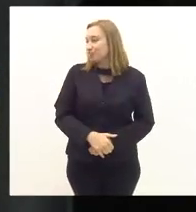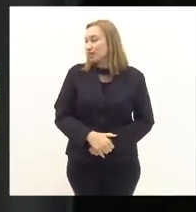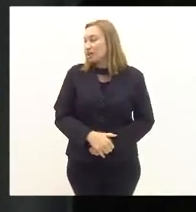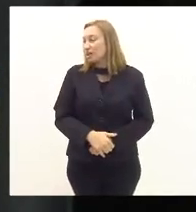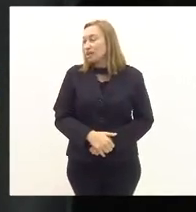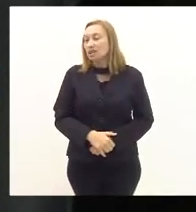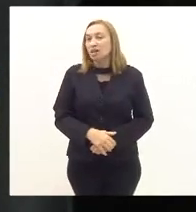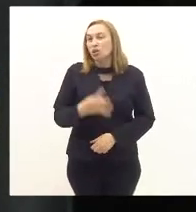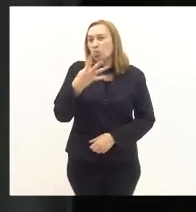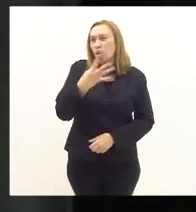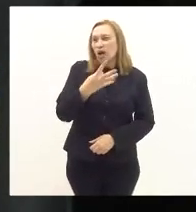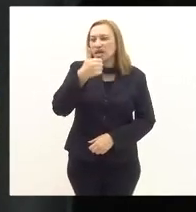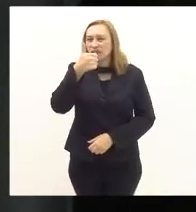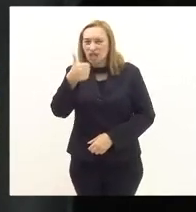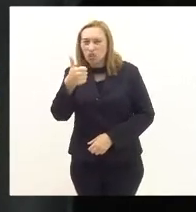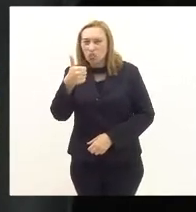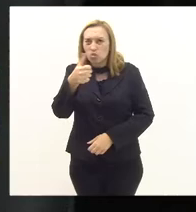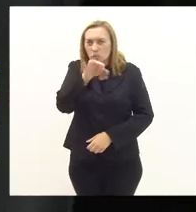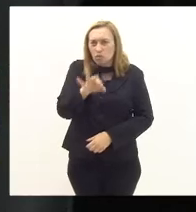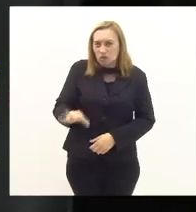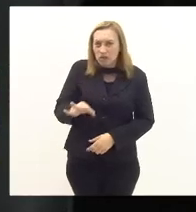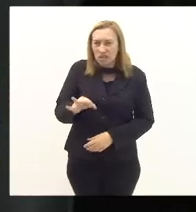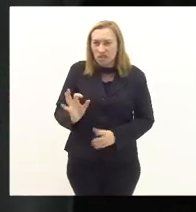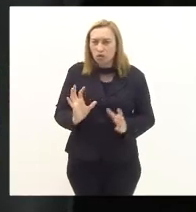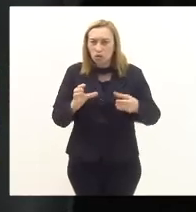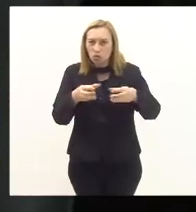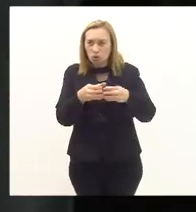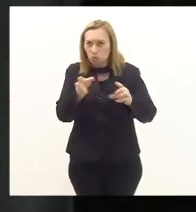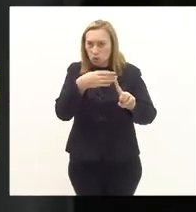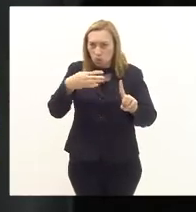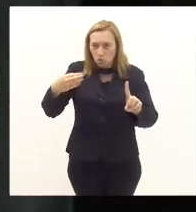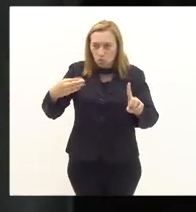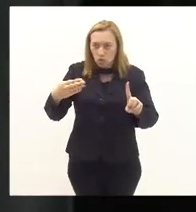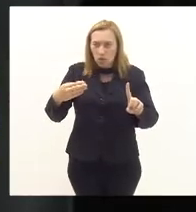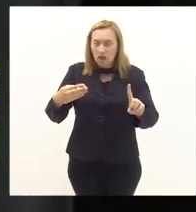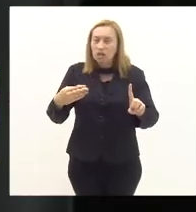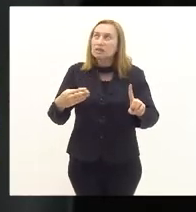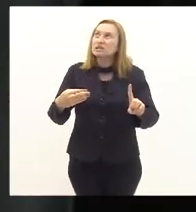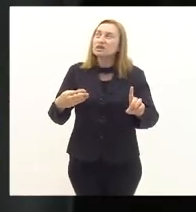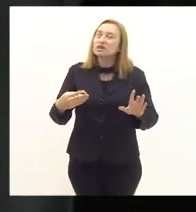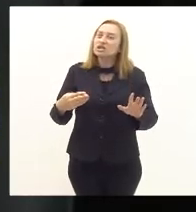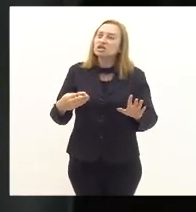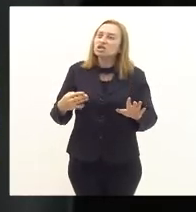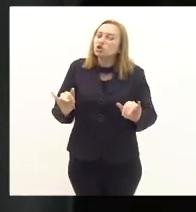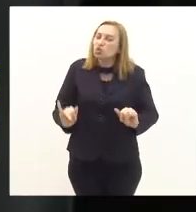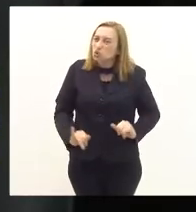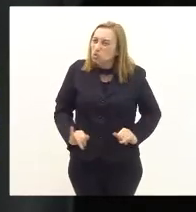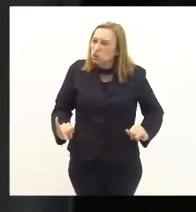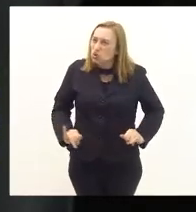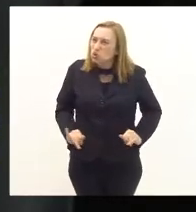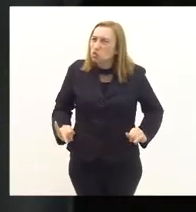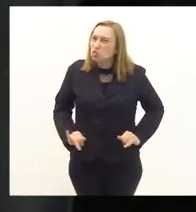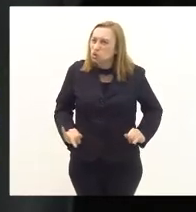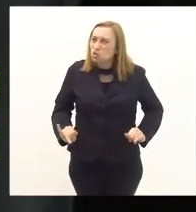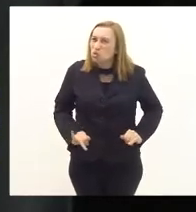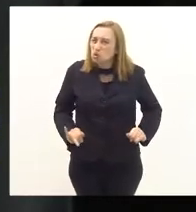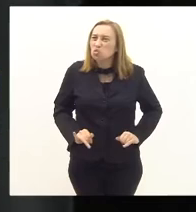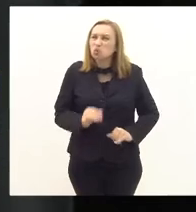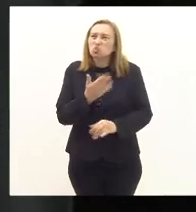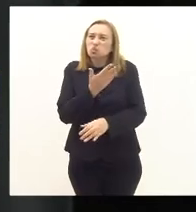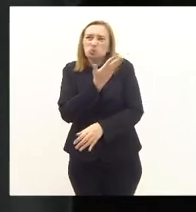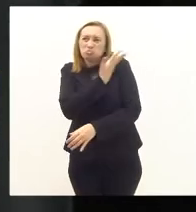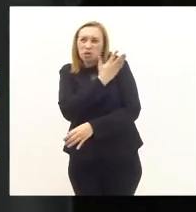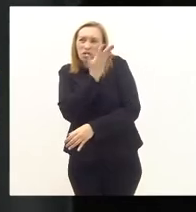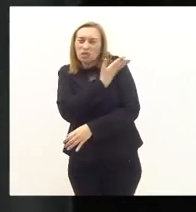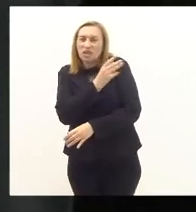que 41% da população LGBT ainda sofrem alguma discriminação, como